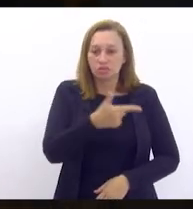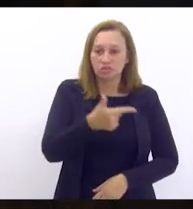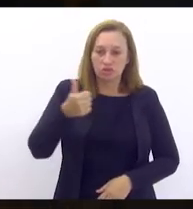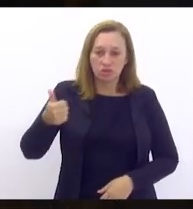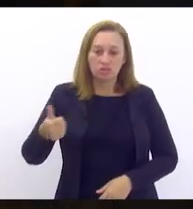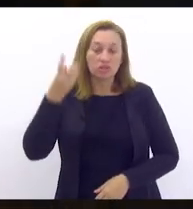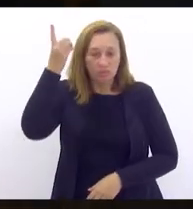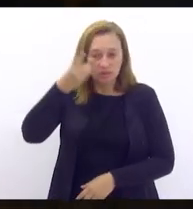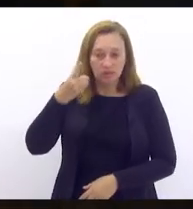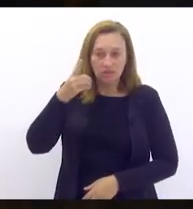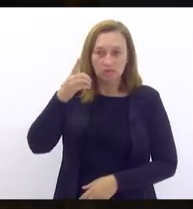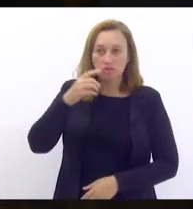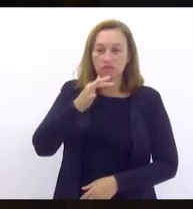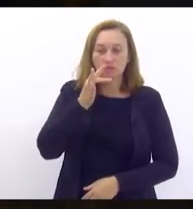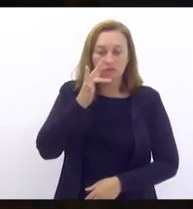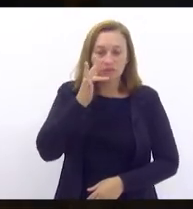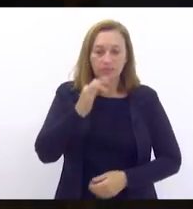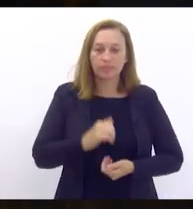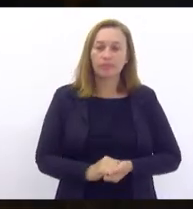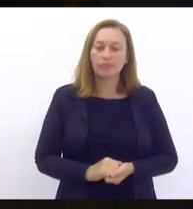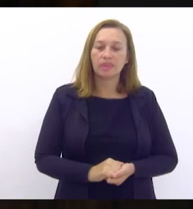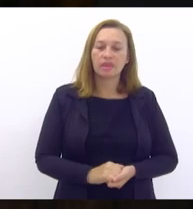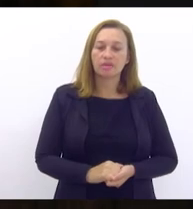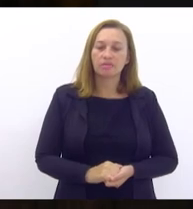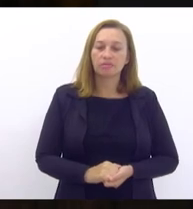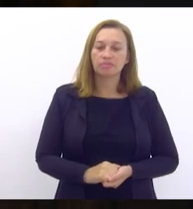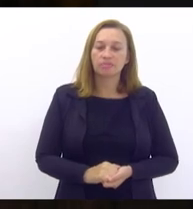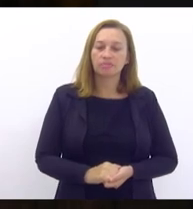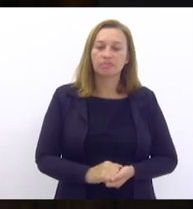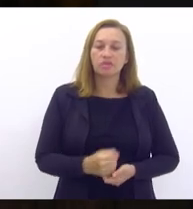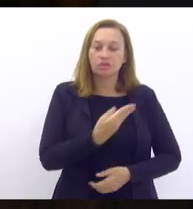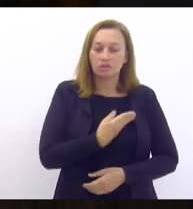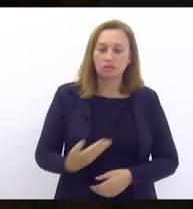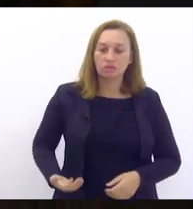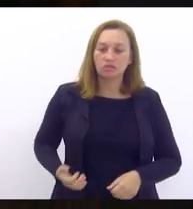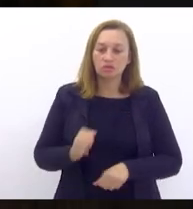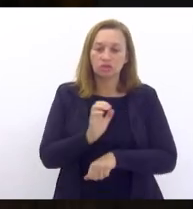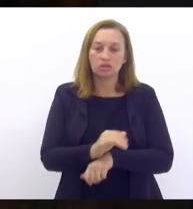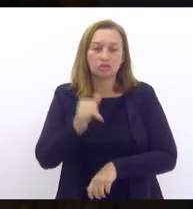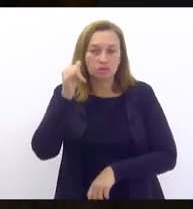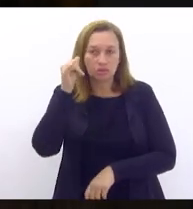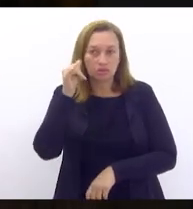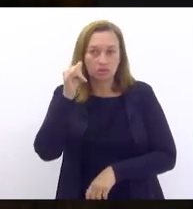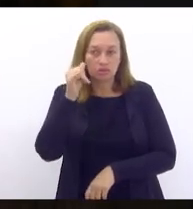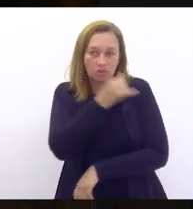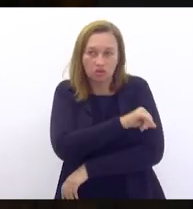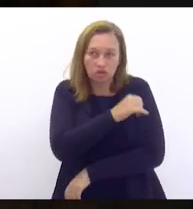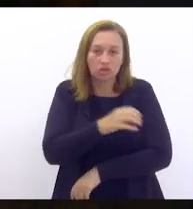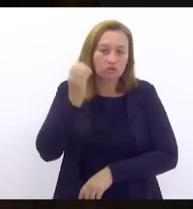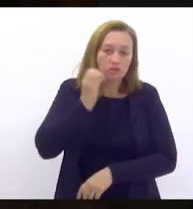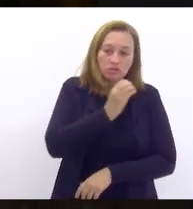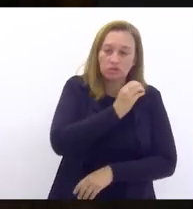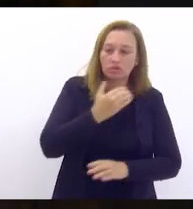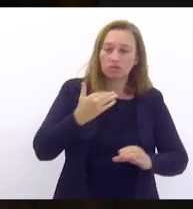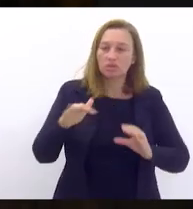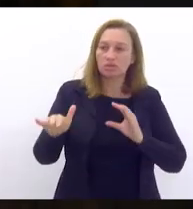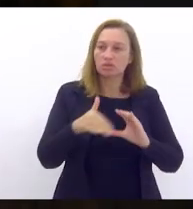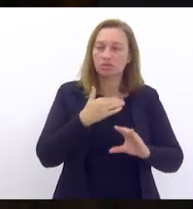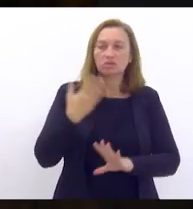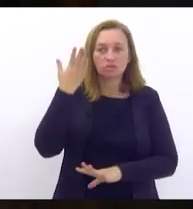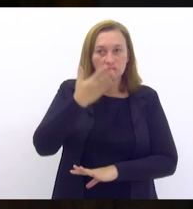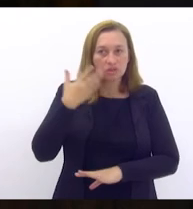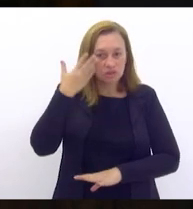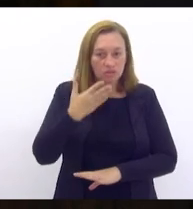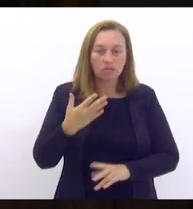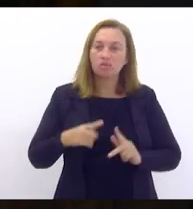do deputado Jorge Felipe Neto, que solicita ao excelentíssimo senhor governador do Estado do Rio de Janeiro, Cláudio Castro, o envio de mensagem dispondo